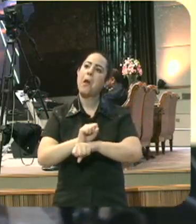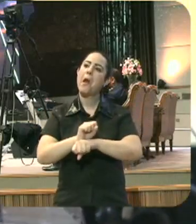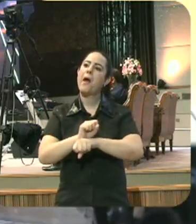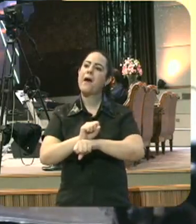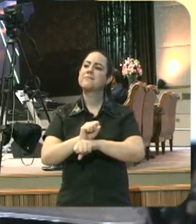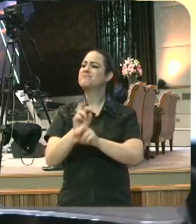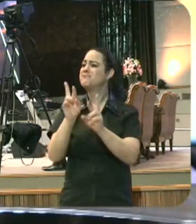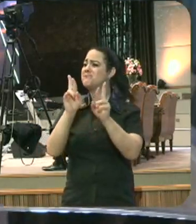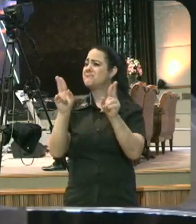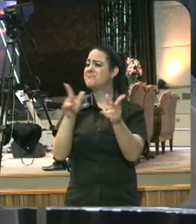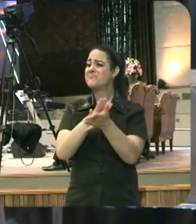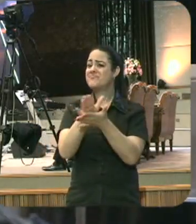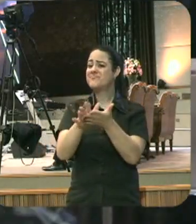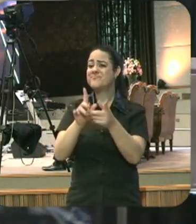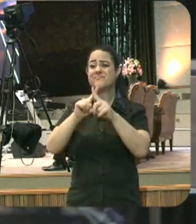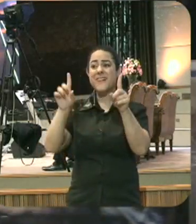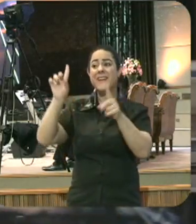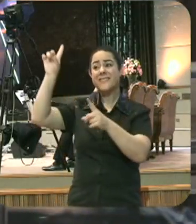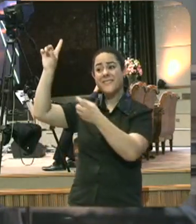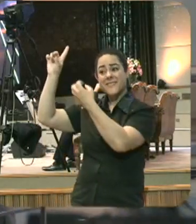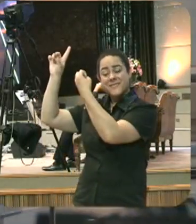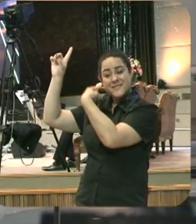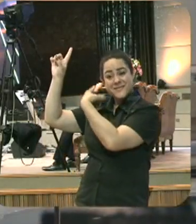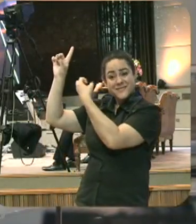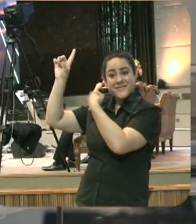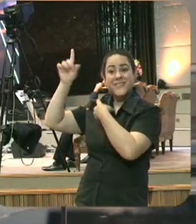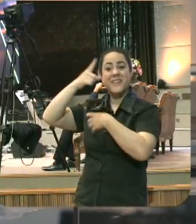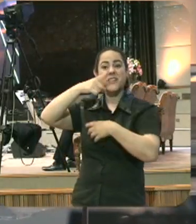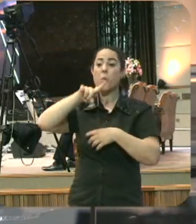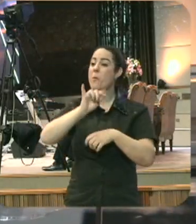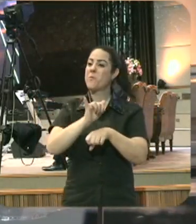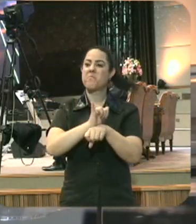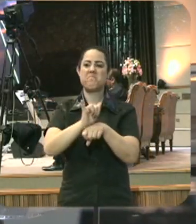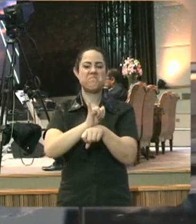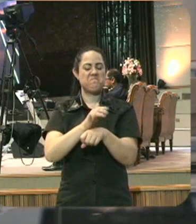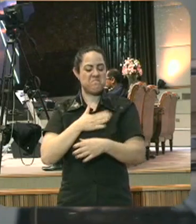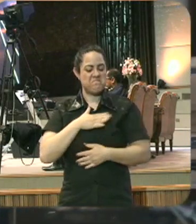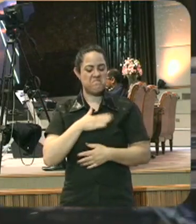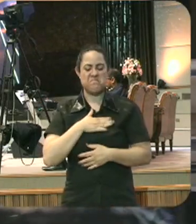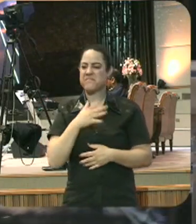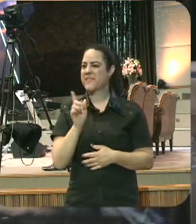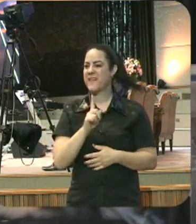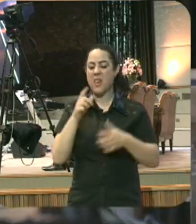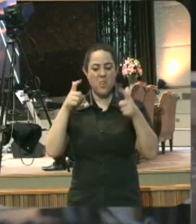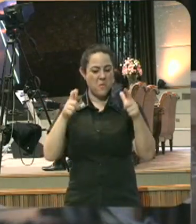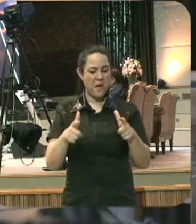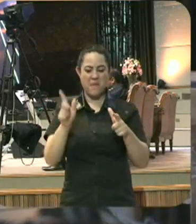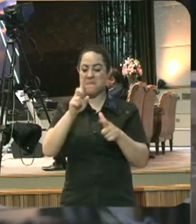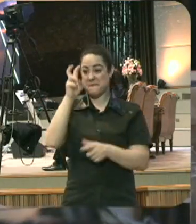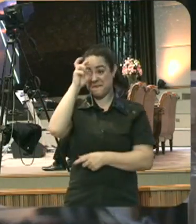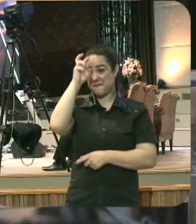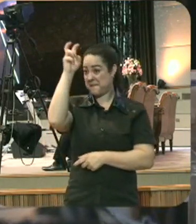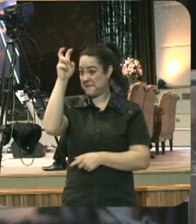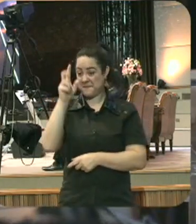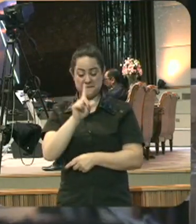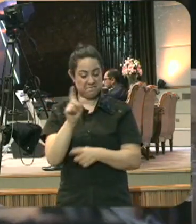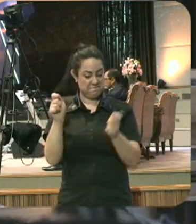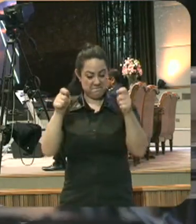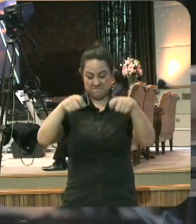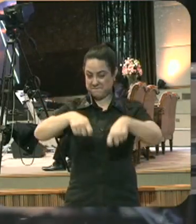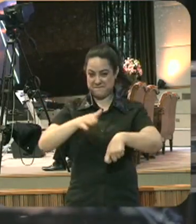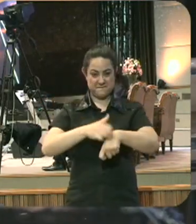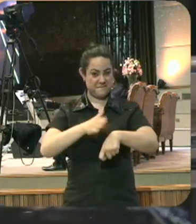Mas o que Deus está ensinando para a gente é que não é estratégia, não é o lugar, não é inteligência, não é a